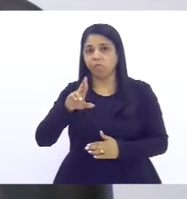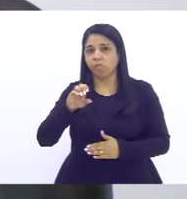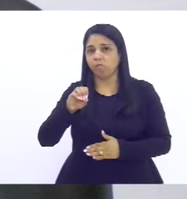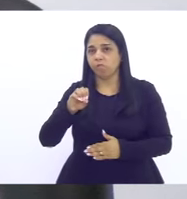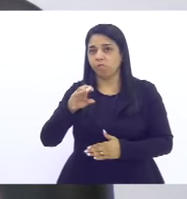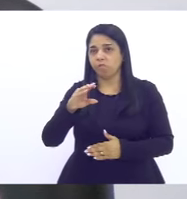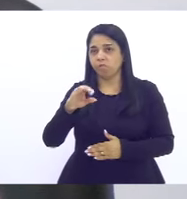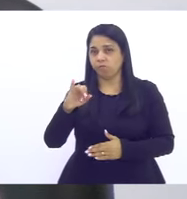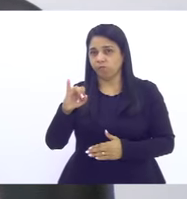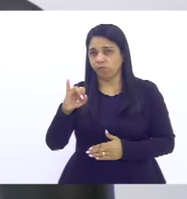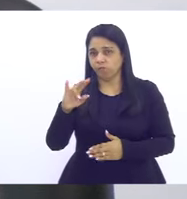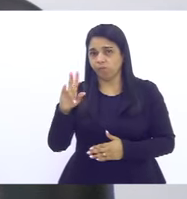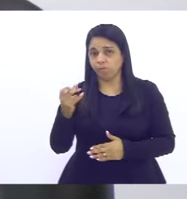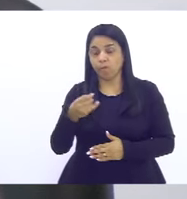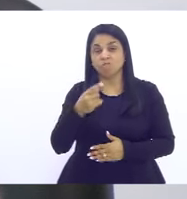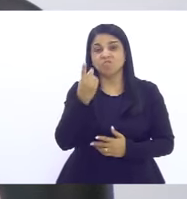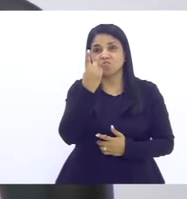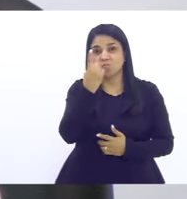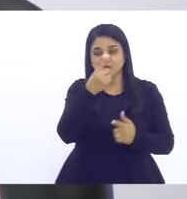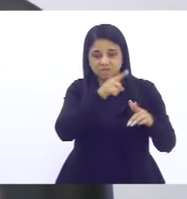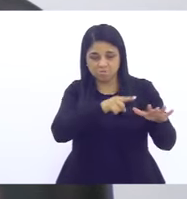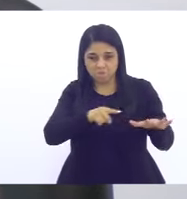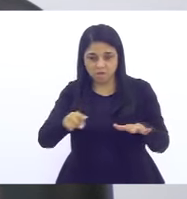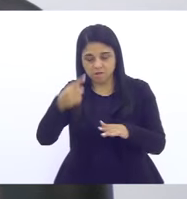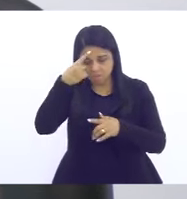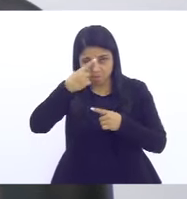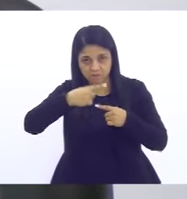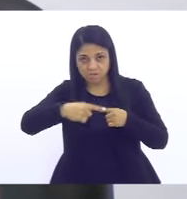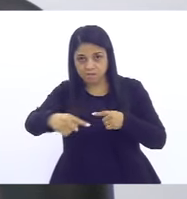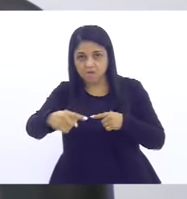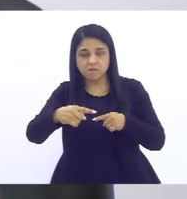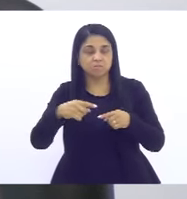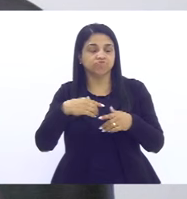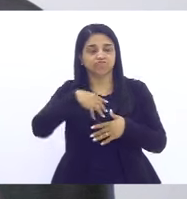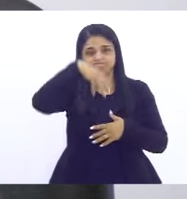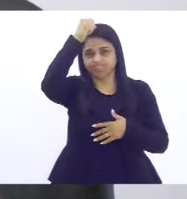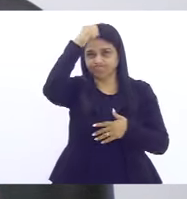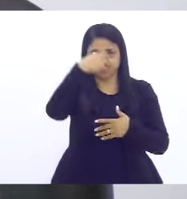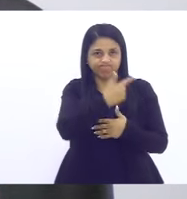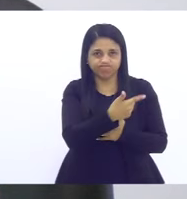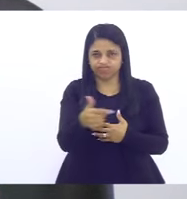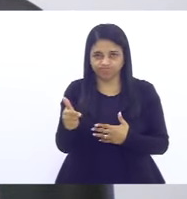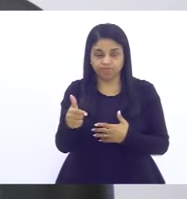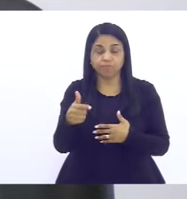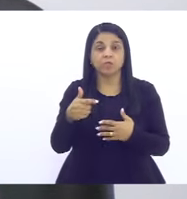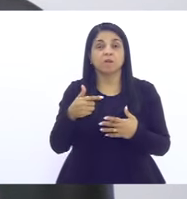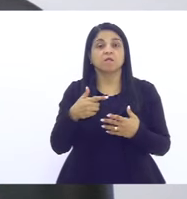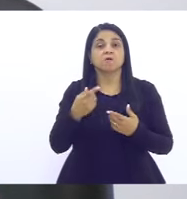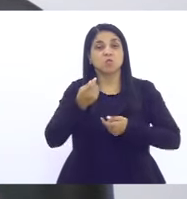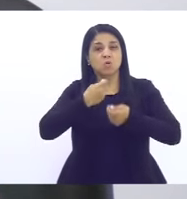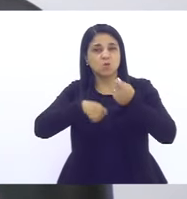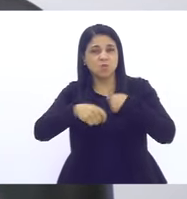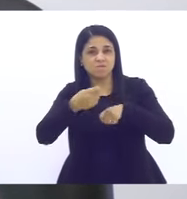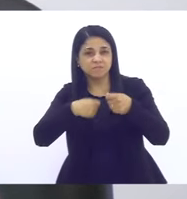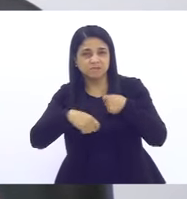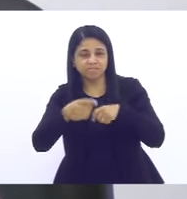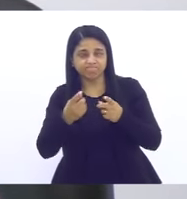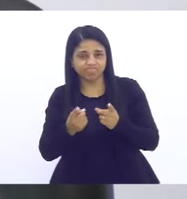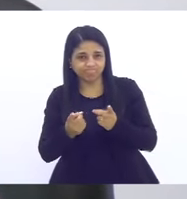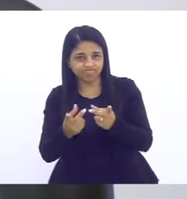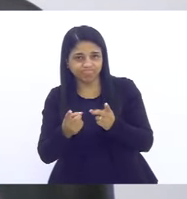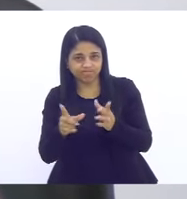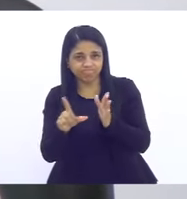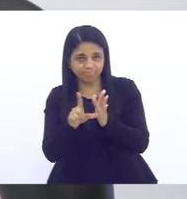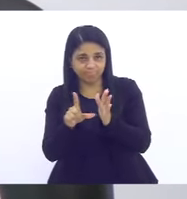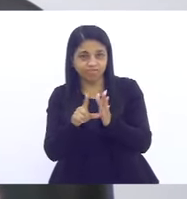uma semana sem luz. Comerciantes tiveram prejuízo imenso, porque perderam os alimentos que estavam